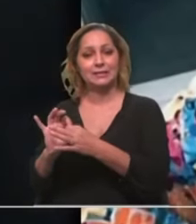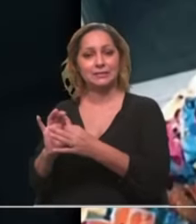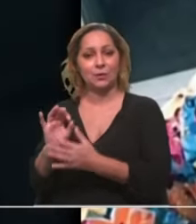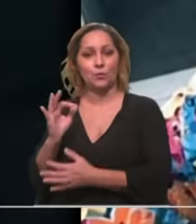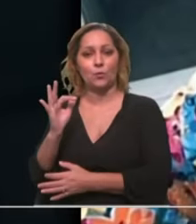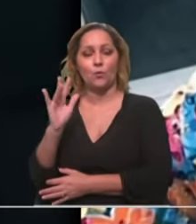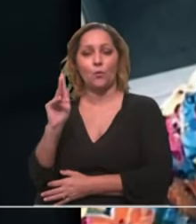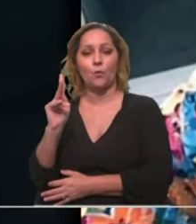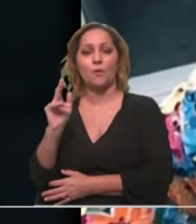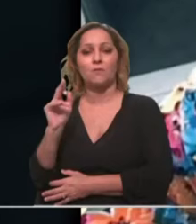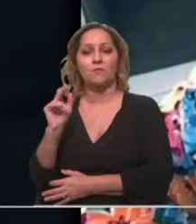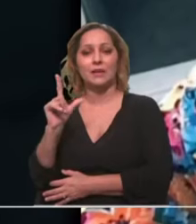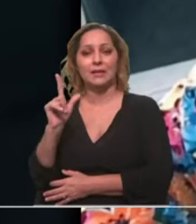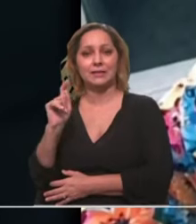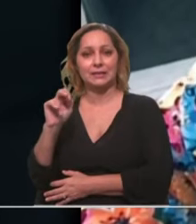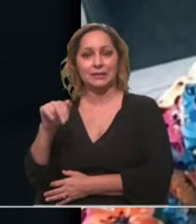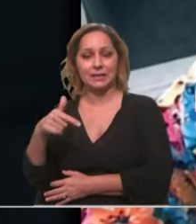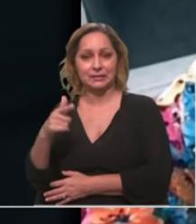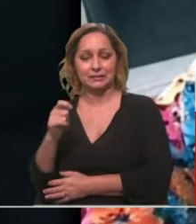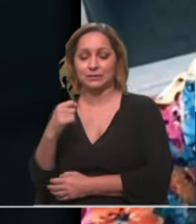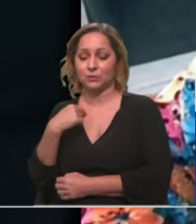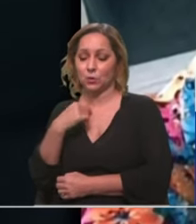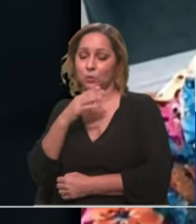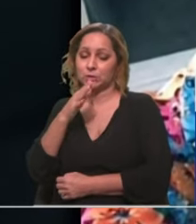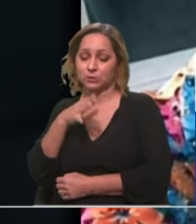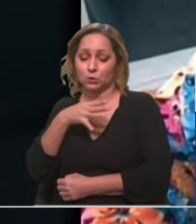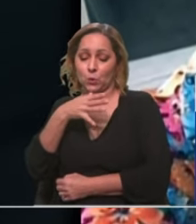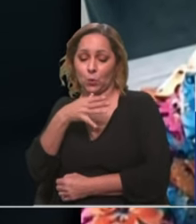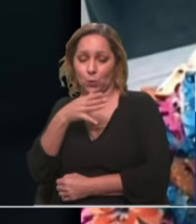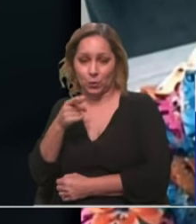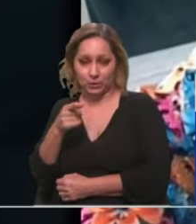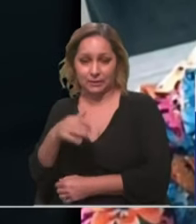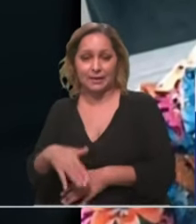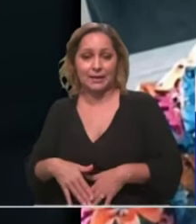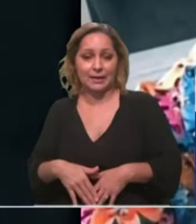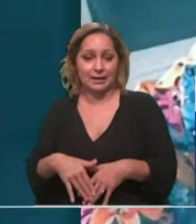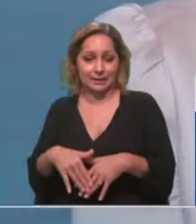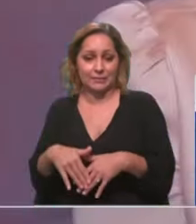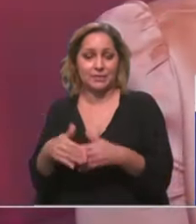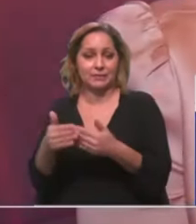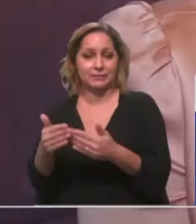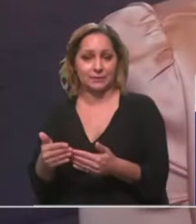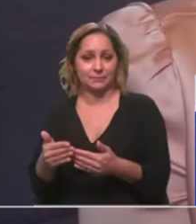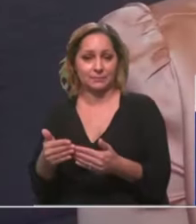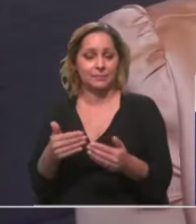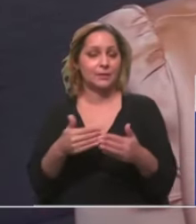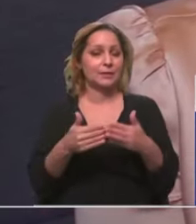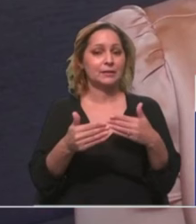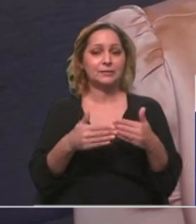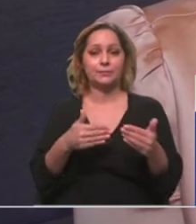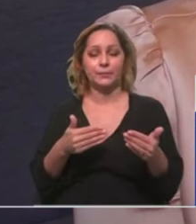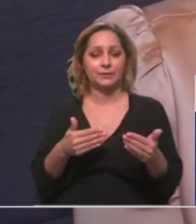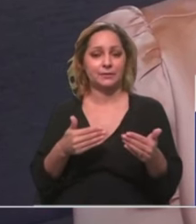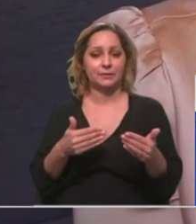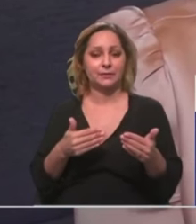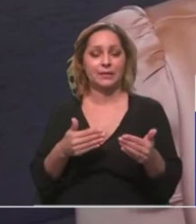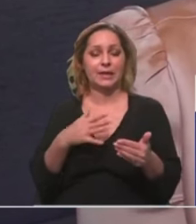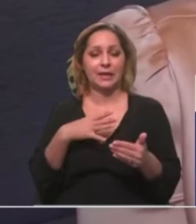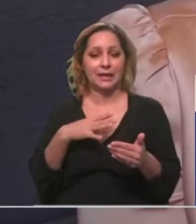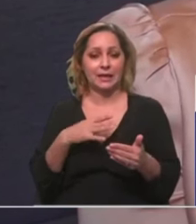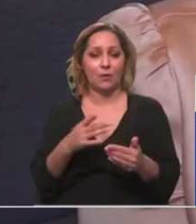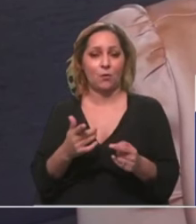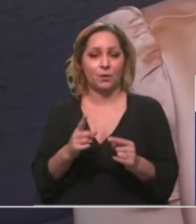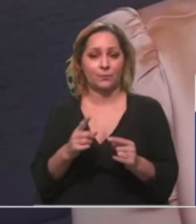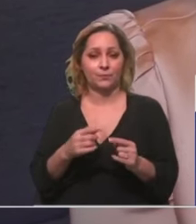Bente E eu então disse-lhe conta-lhe que estás de bebé independente ente se tu queres essa